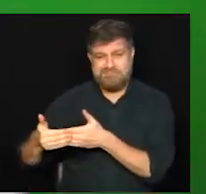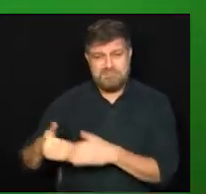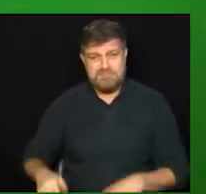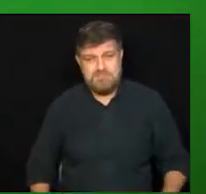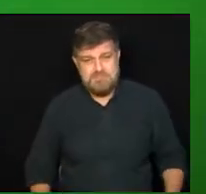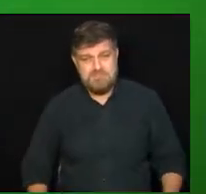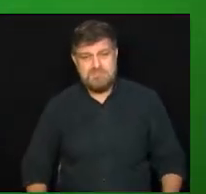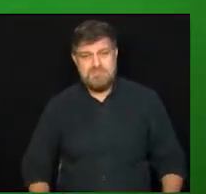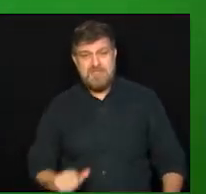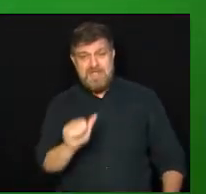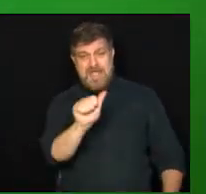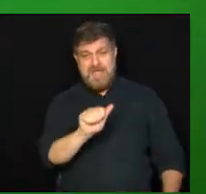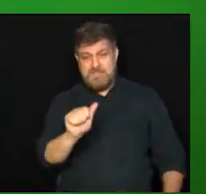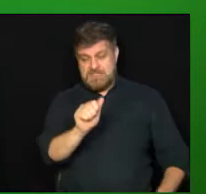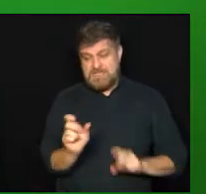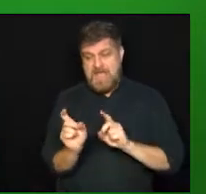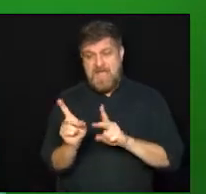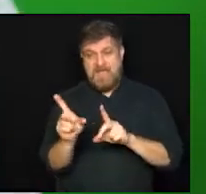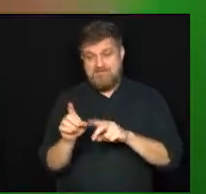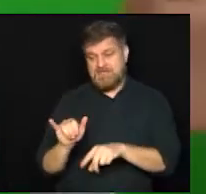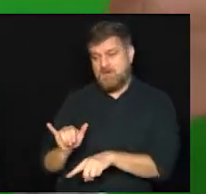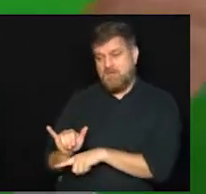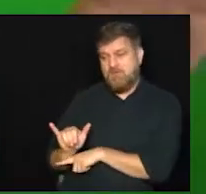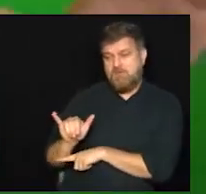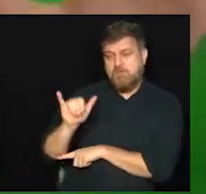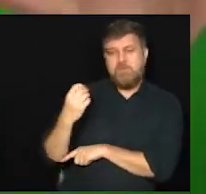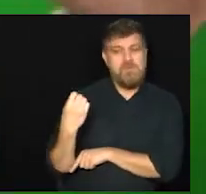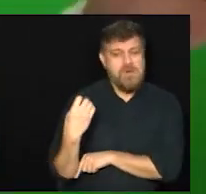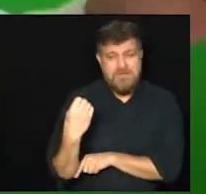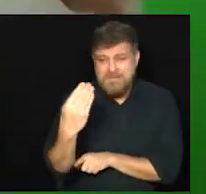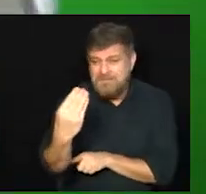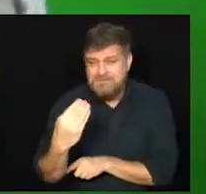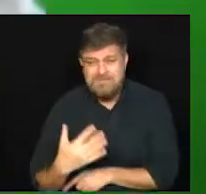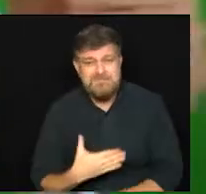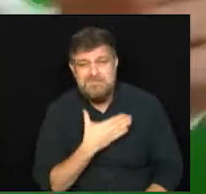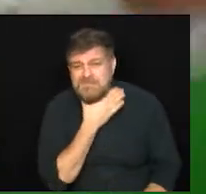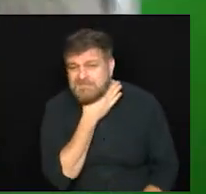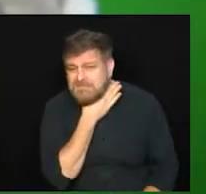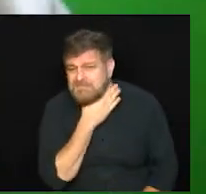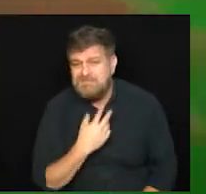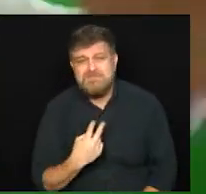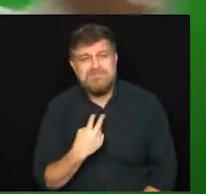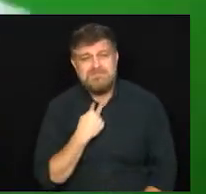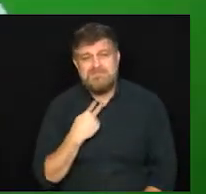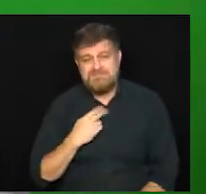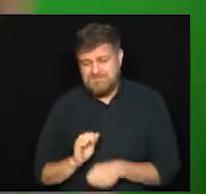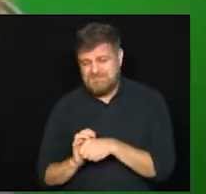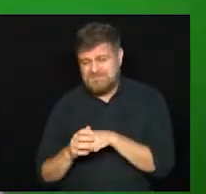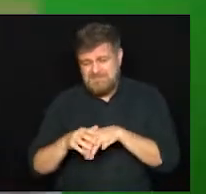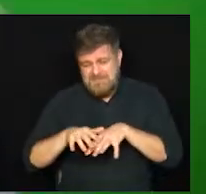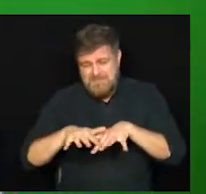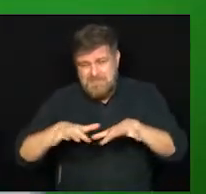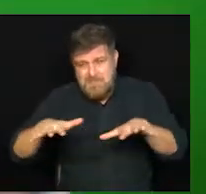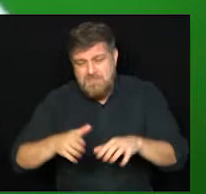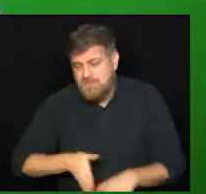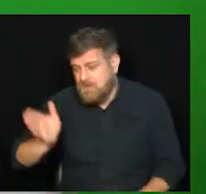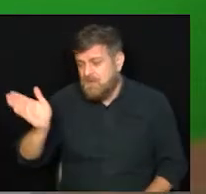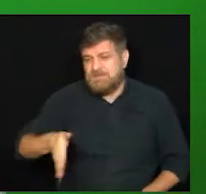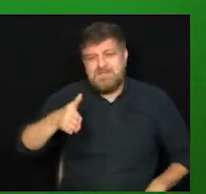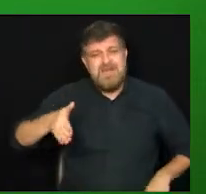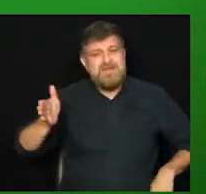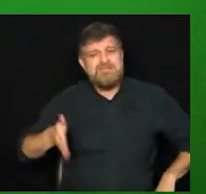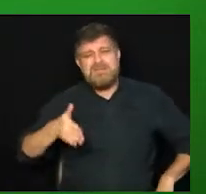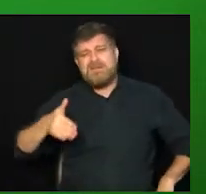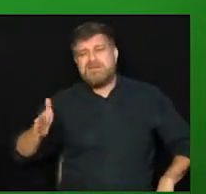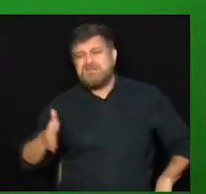Agências de viagens, você não aguentou. A agência de viagem, assim que começou a pandemia, que começou a cancelar,